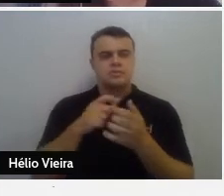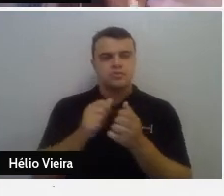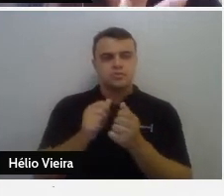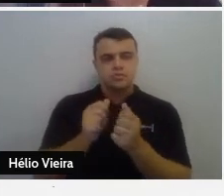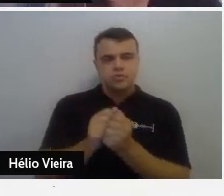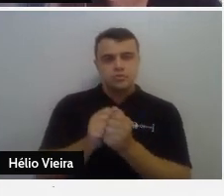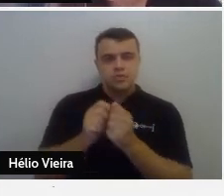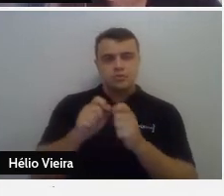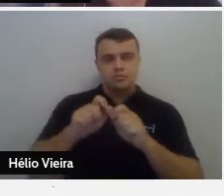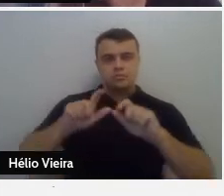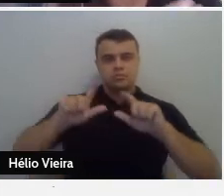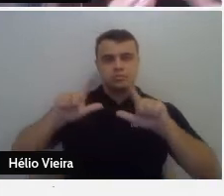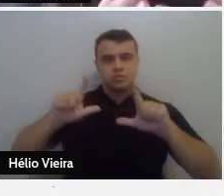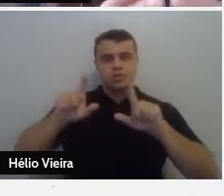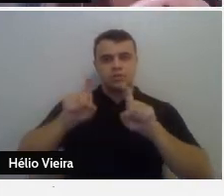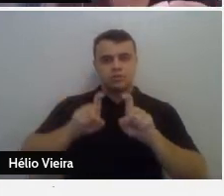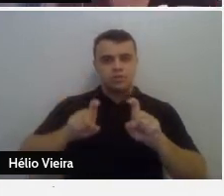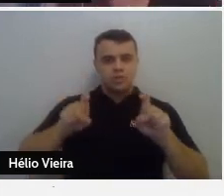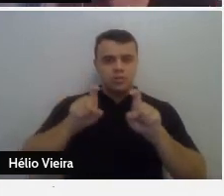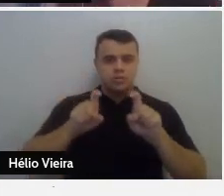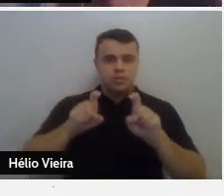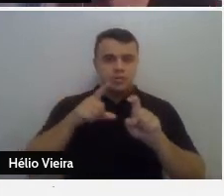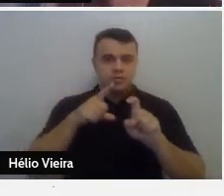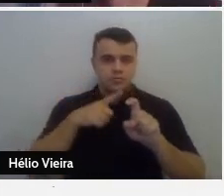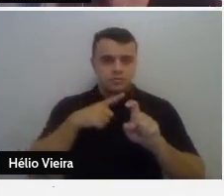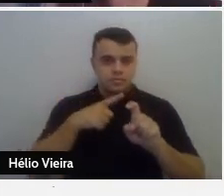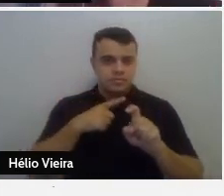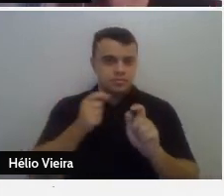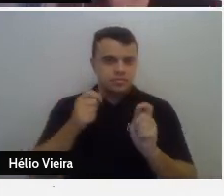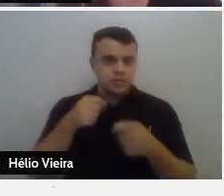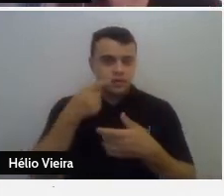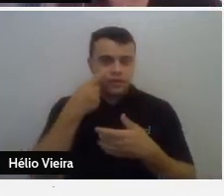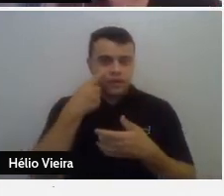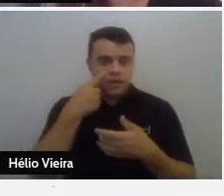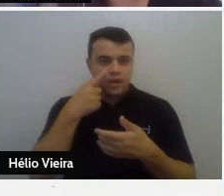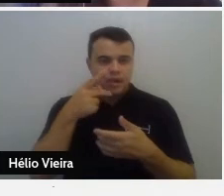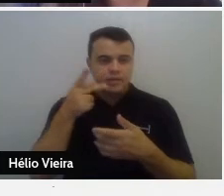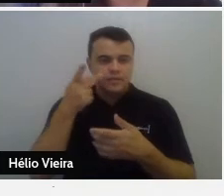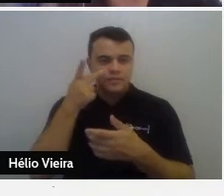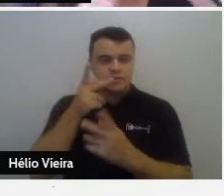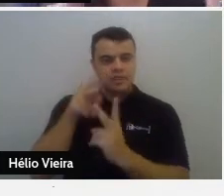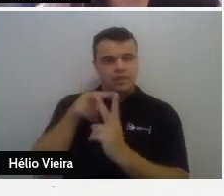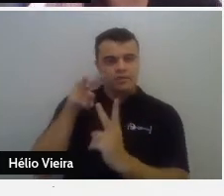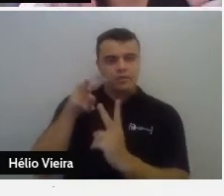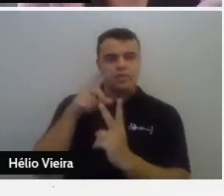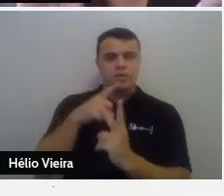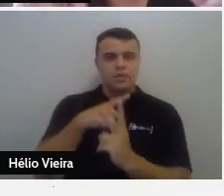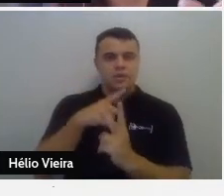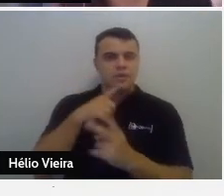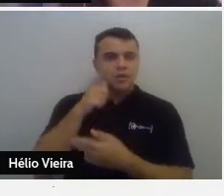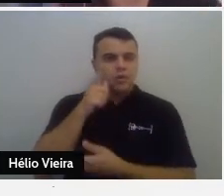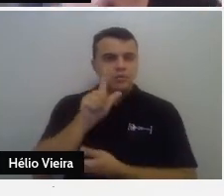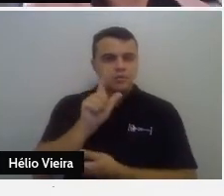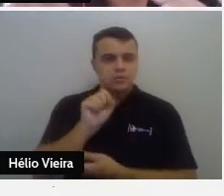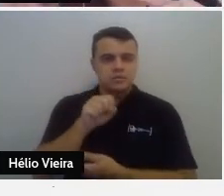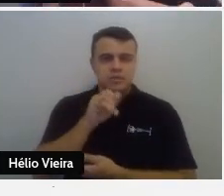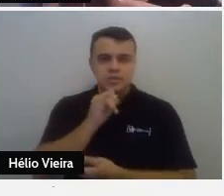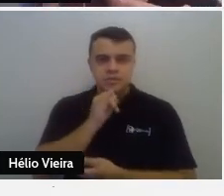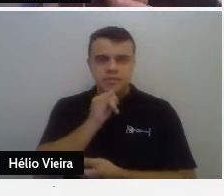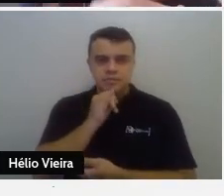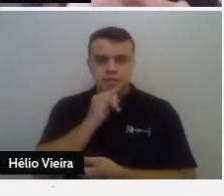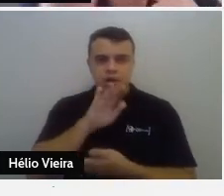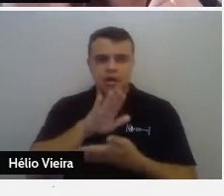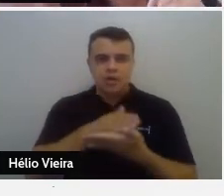data show, um computador, e ali, nesse tour virtual, você vai conseguir ver, por exemplo,